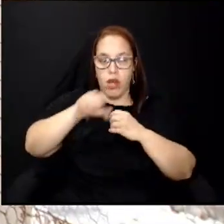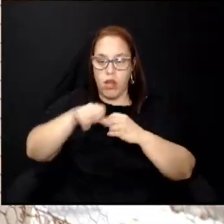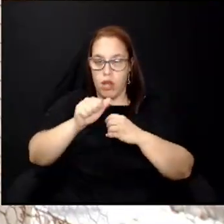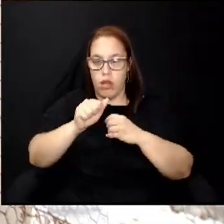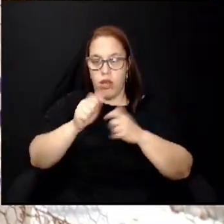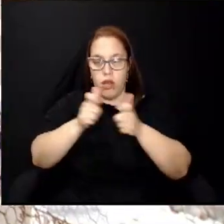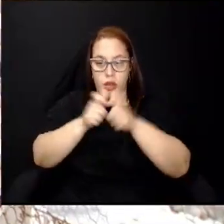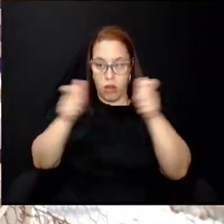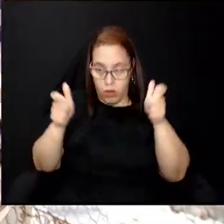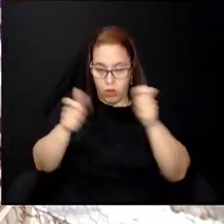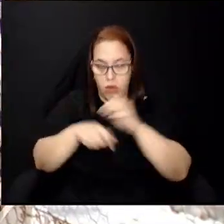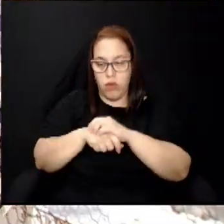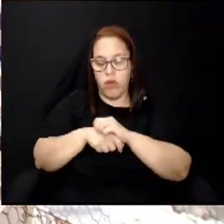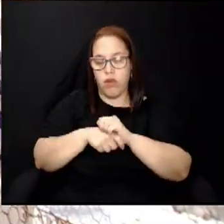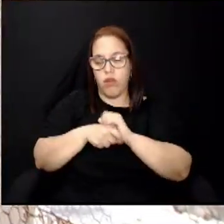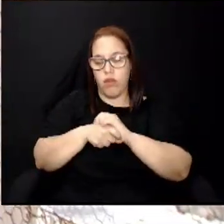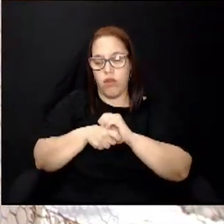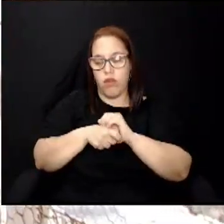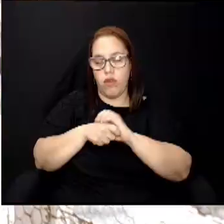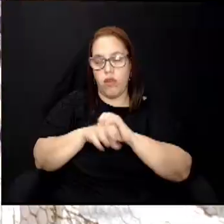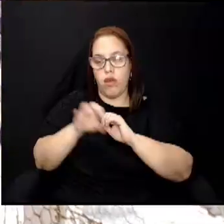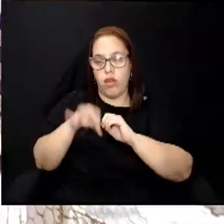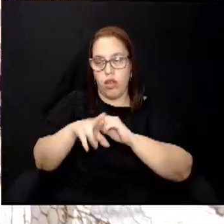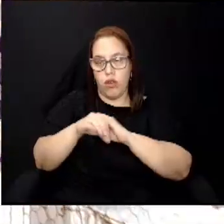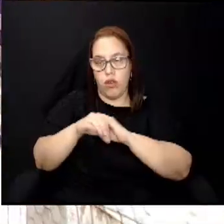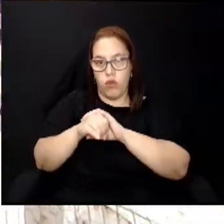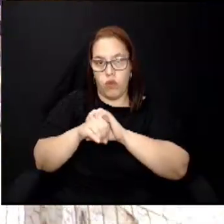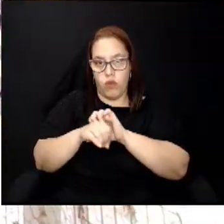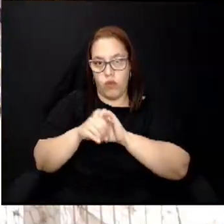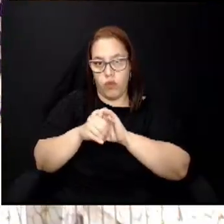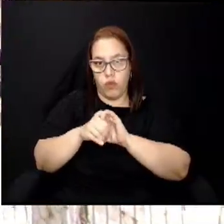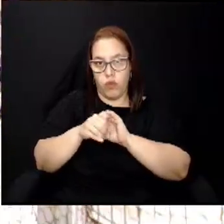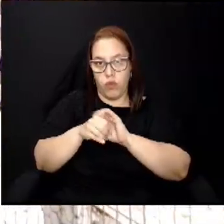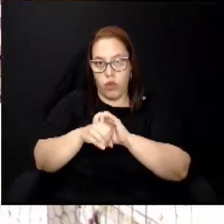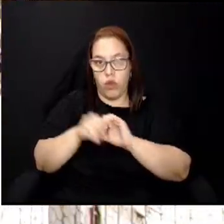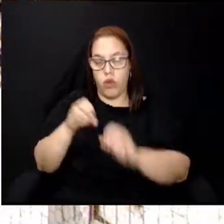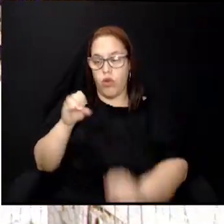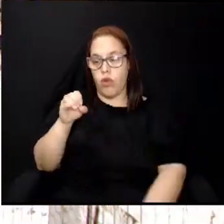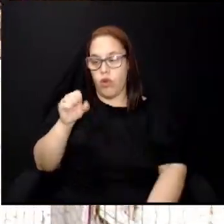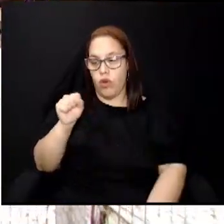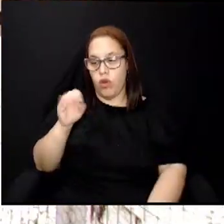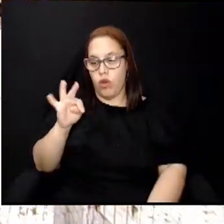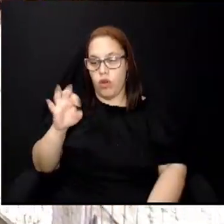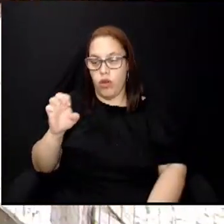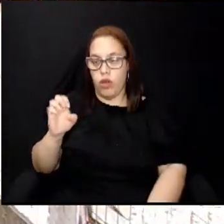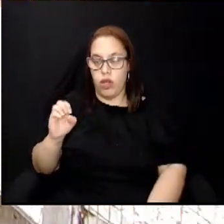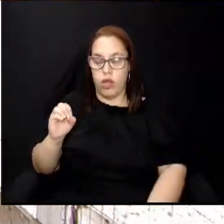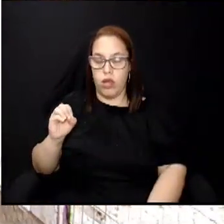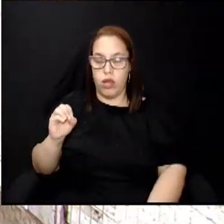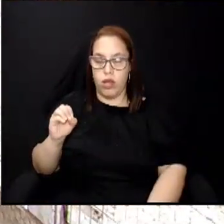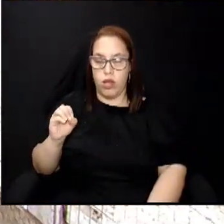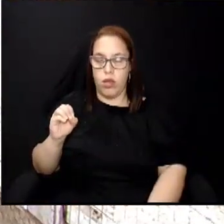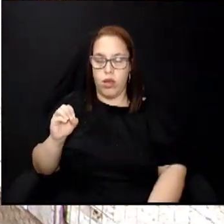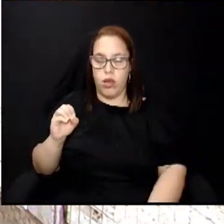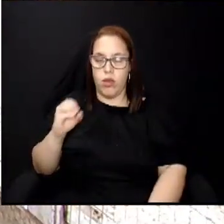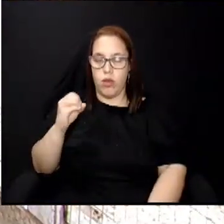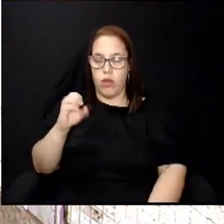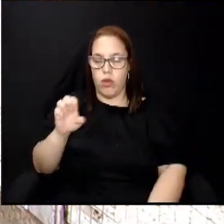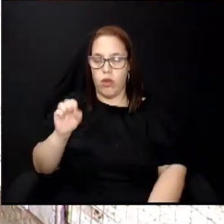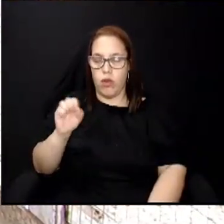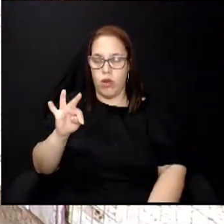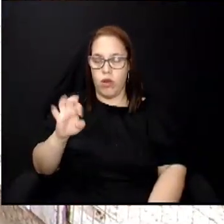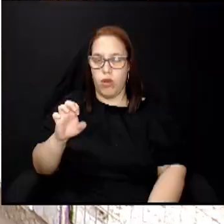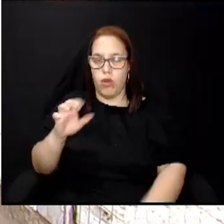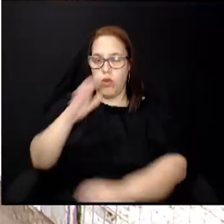região centro-oeste e da piscicultura também na região centro-oeste, lá a região de Alta Floresta,